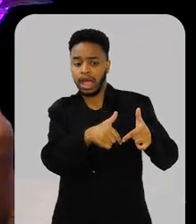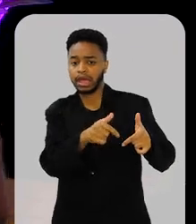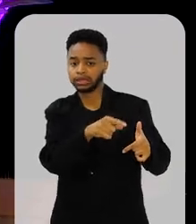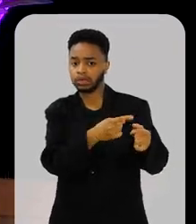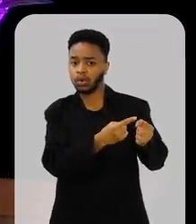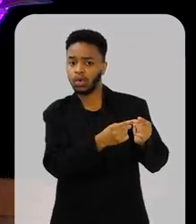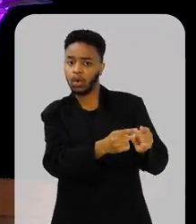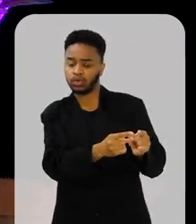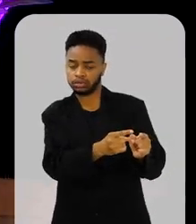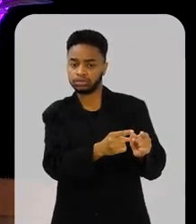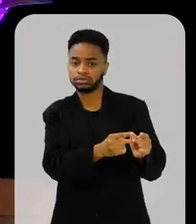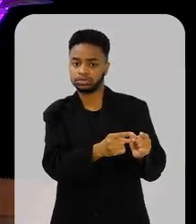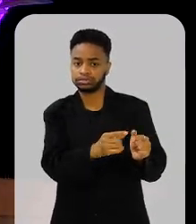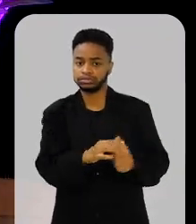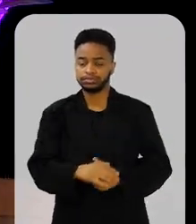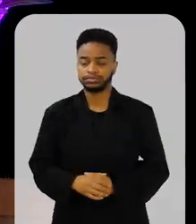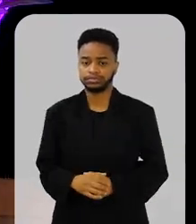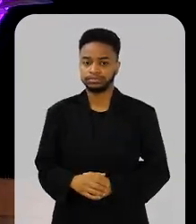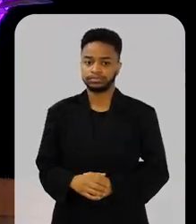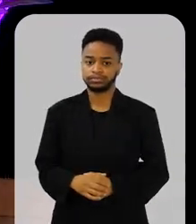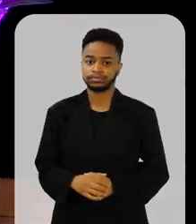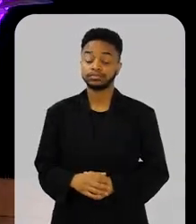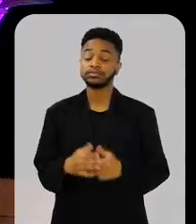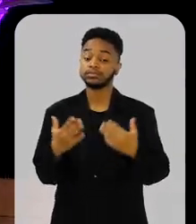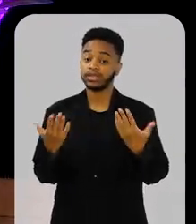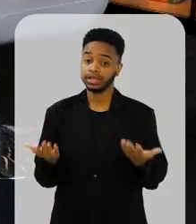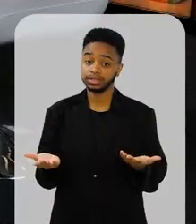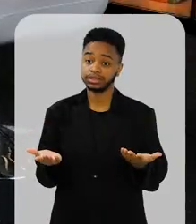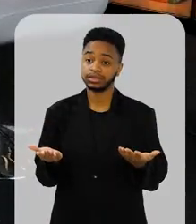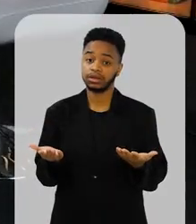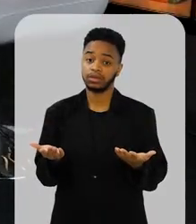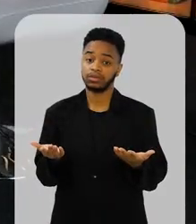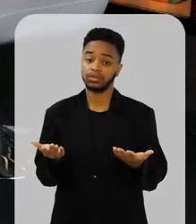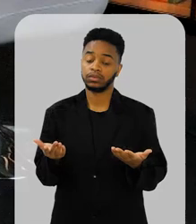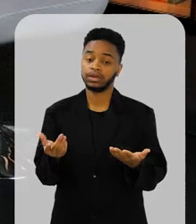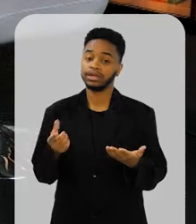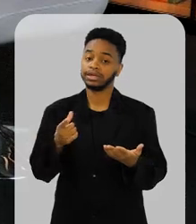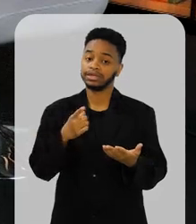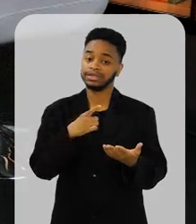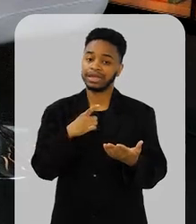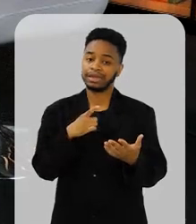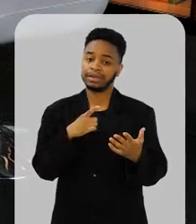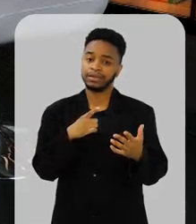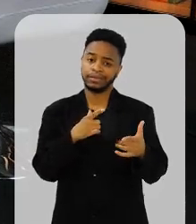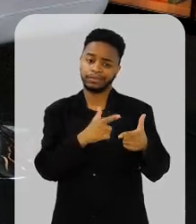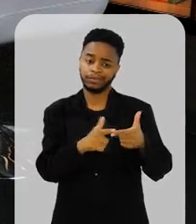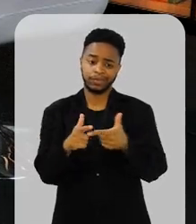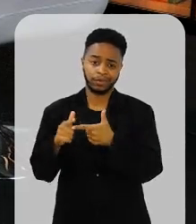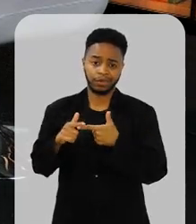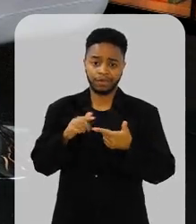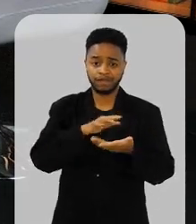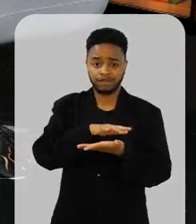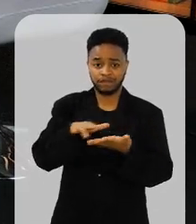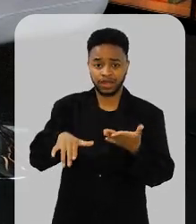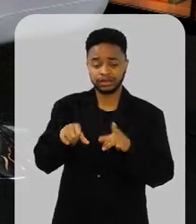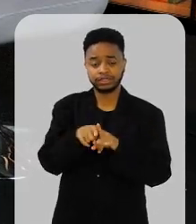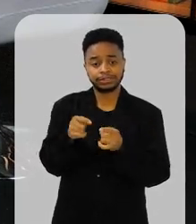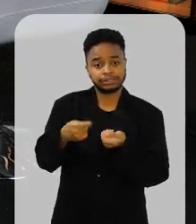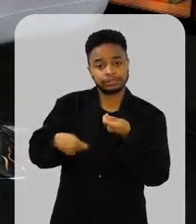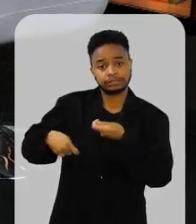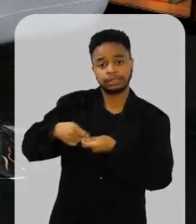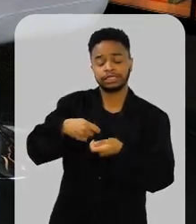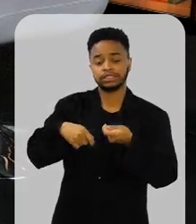irmã tem para com essa mãe. Então, entendi. Nasce a questão dos conflitos e a